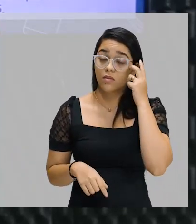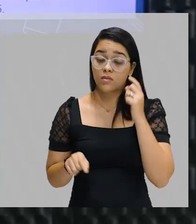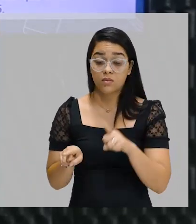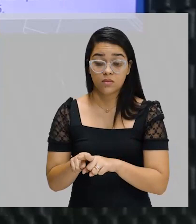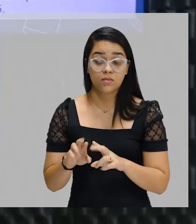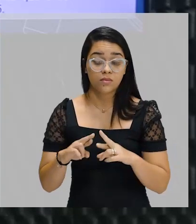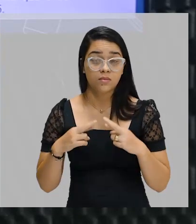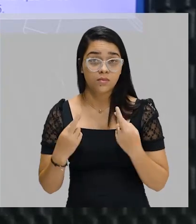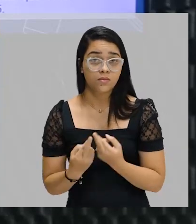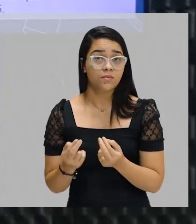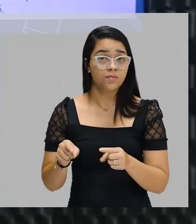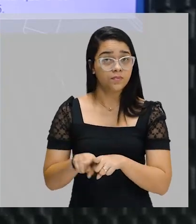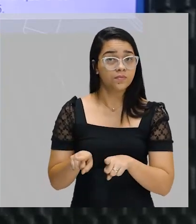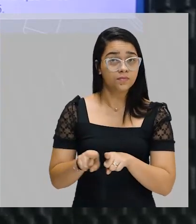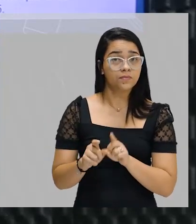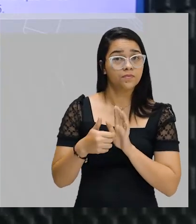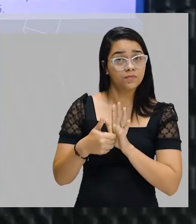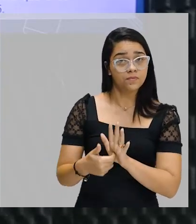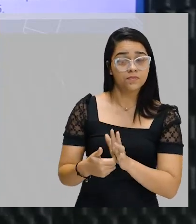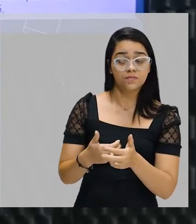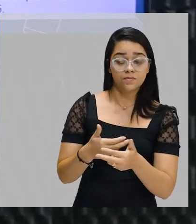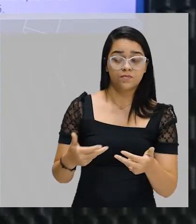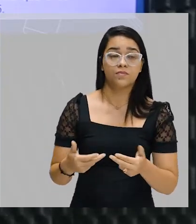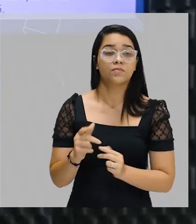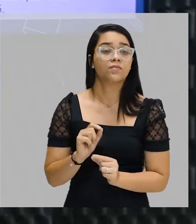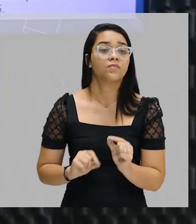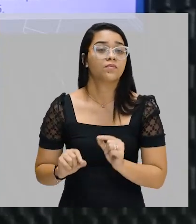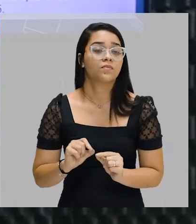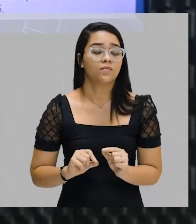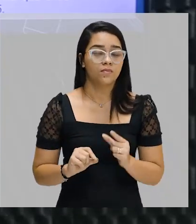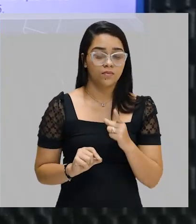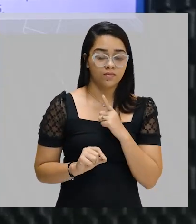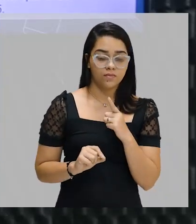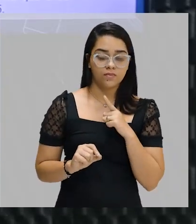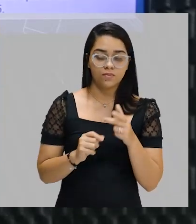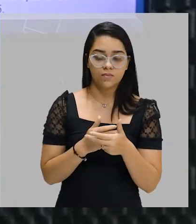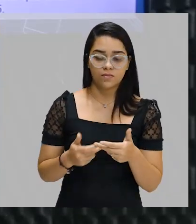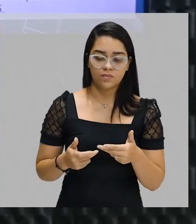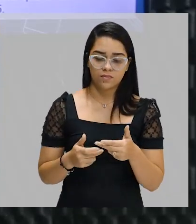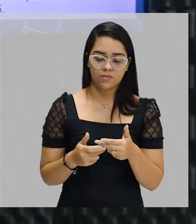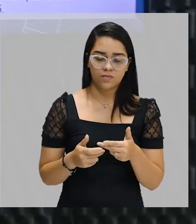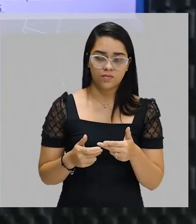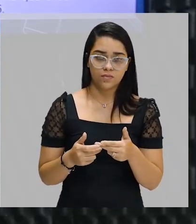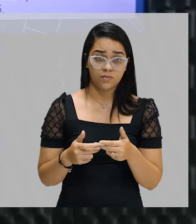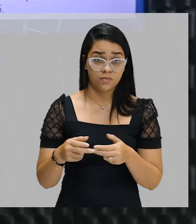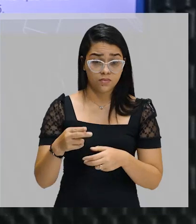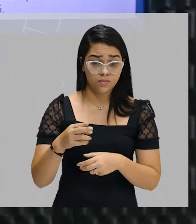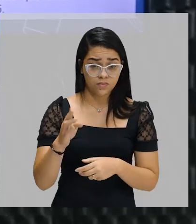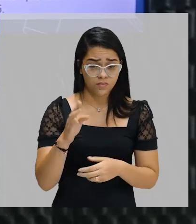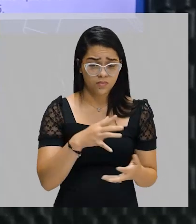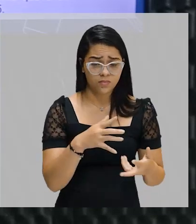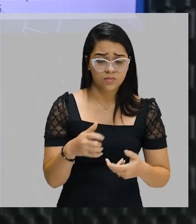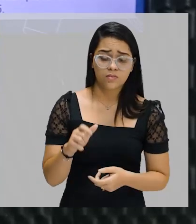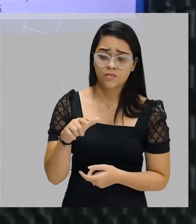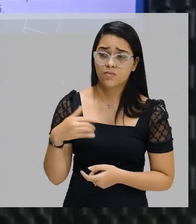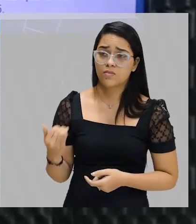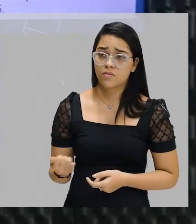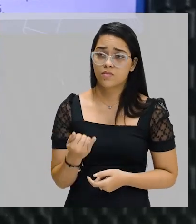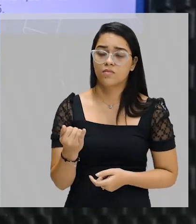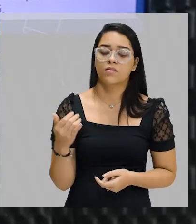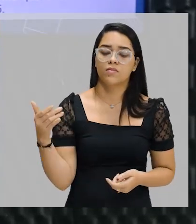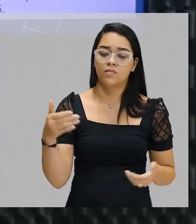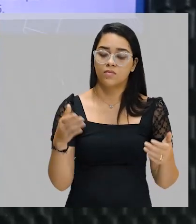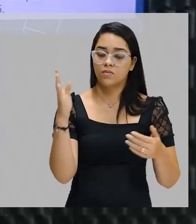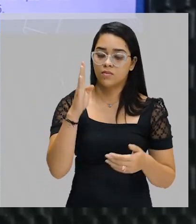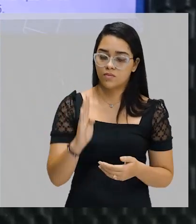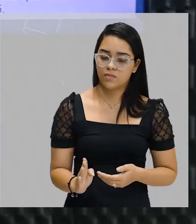estas reuniões elas citam, né, elas de certa forma determinam as tendências econômicas mundiais. E é muito importante a participação do